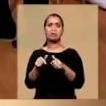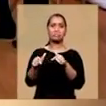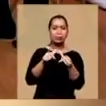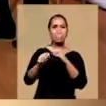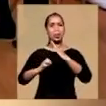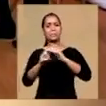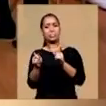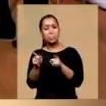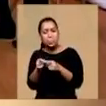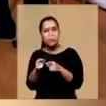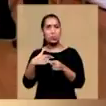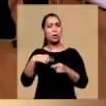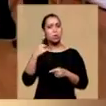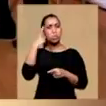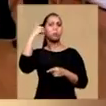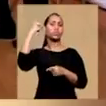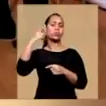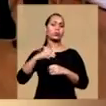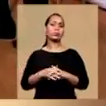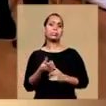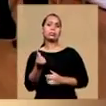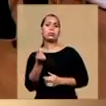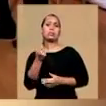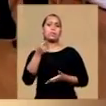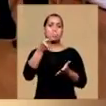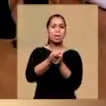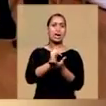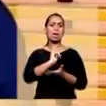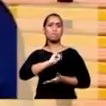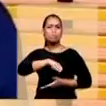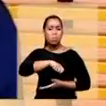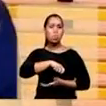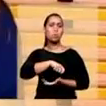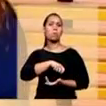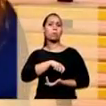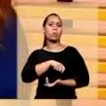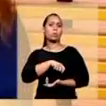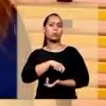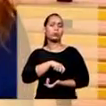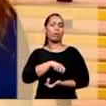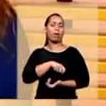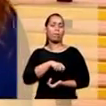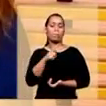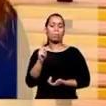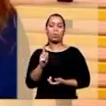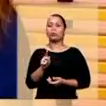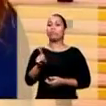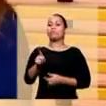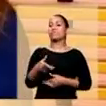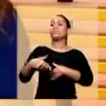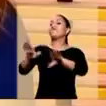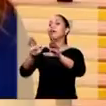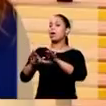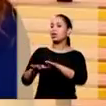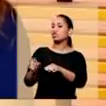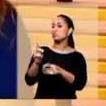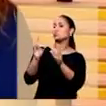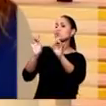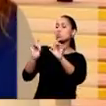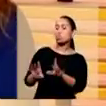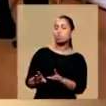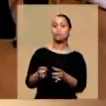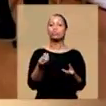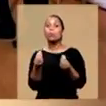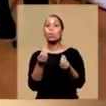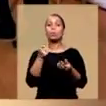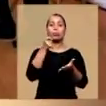ter uma orientação financeira em relação a impostos, porque a ideia ela não é ela ser jogada no mercado informal. Né? Ela recolher